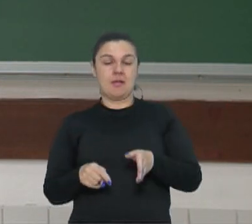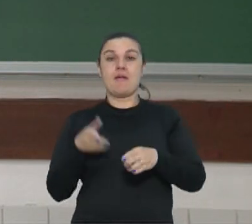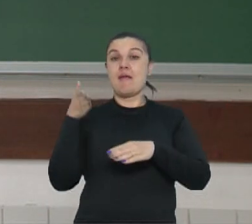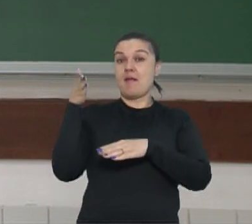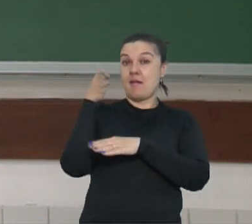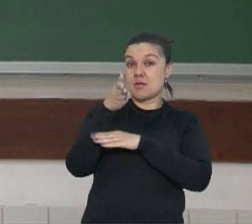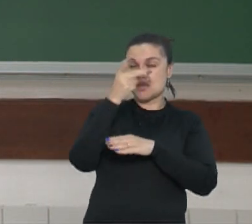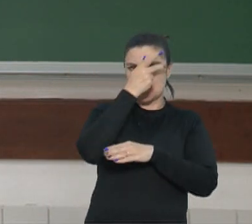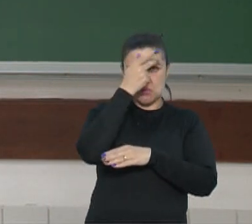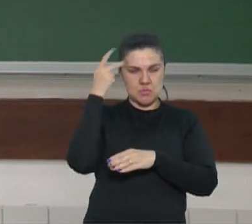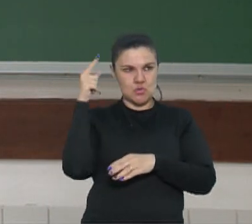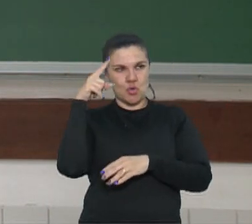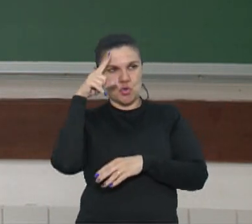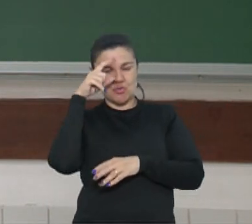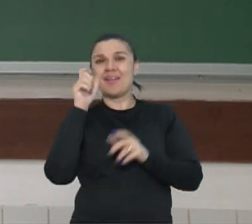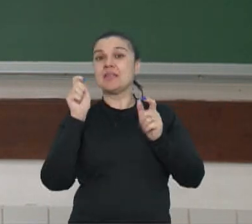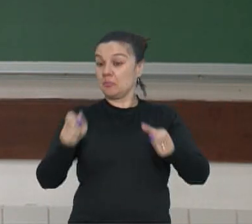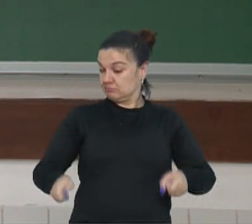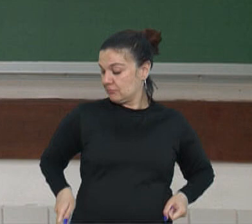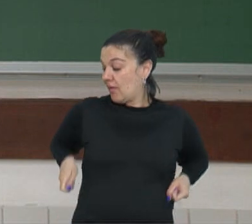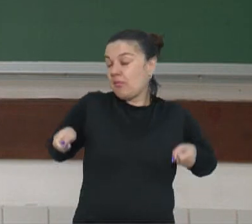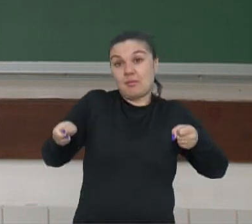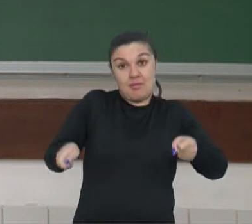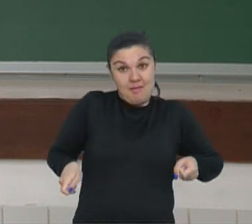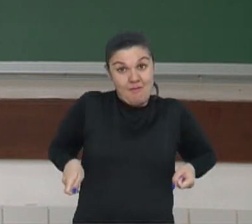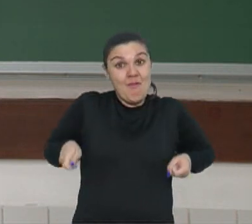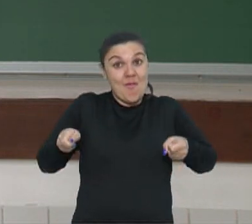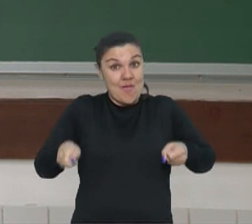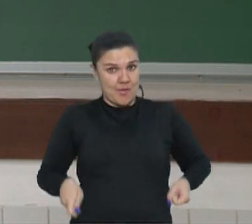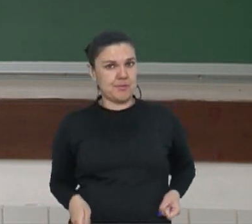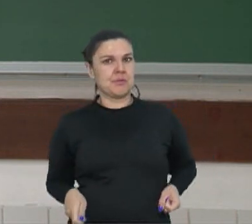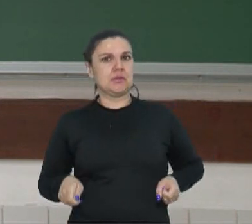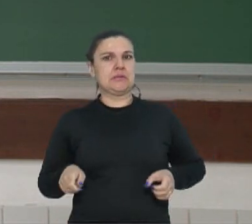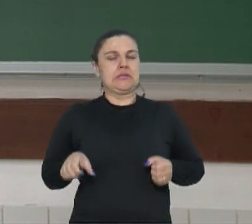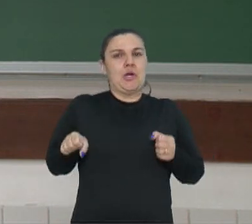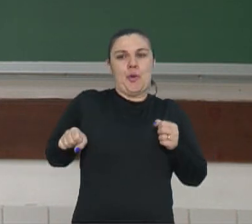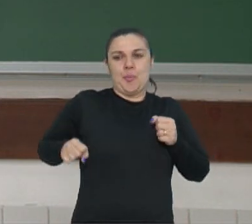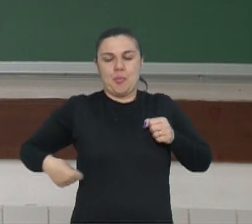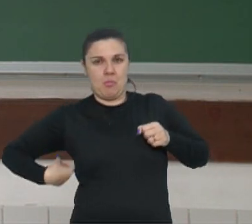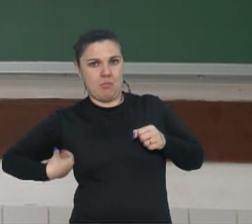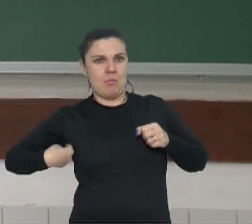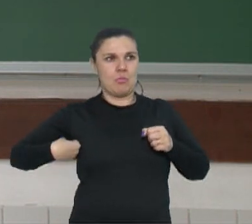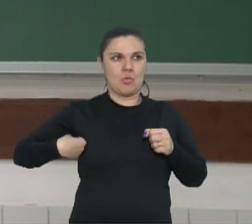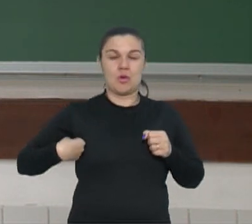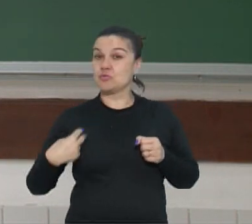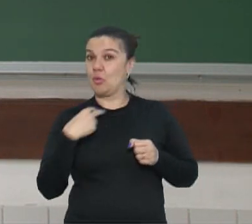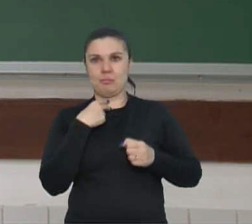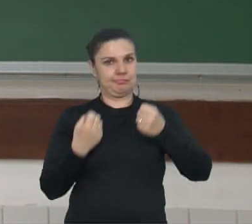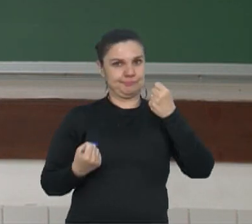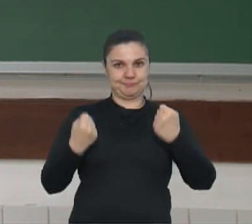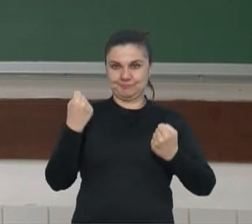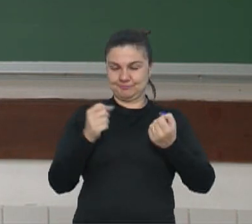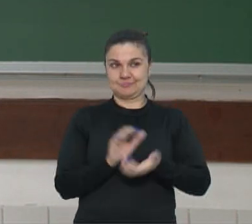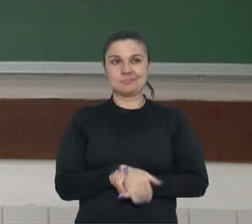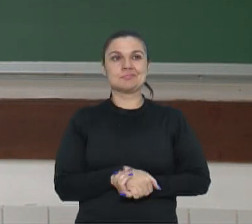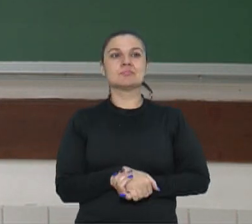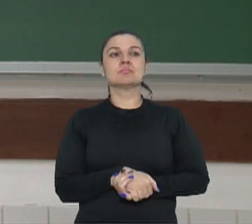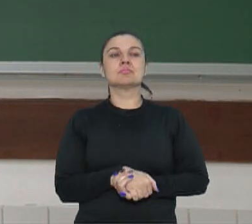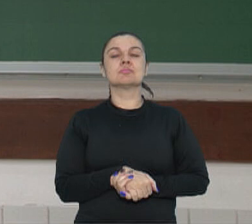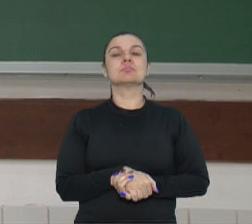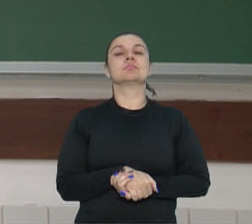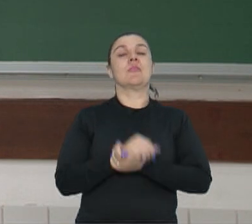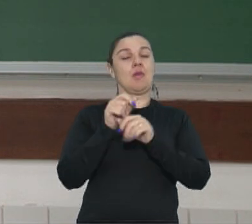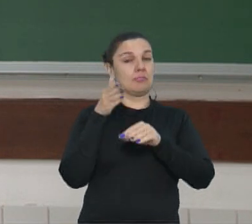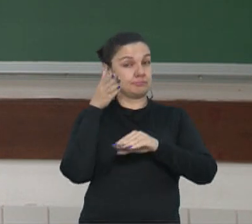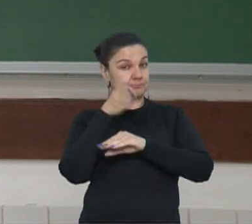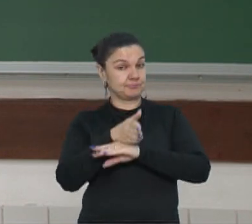de locomoção. Dá para chegar de cadeira de rodas dentro dessa caverna, muleta, só não pode chegar de carro. Perfeito? Mas é um acesso